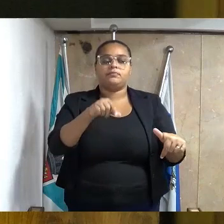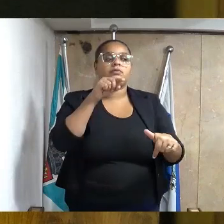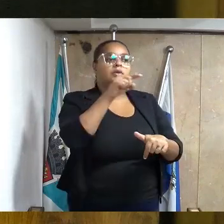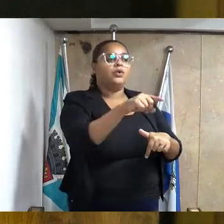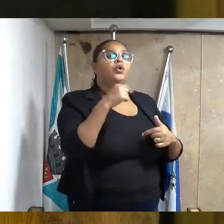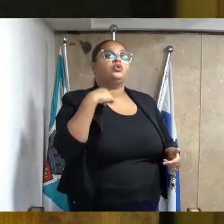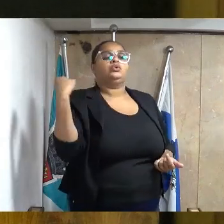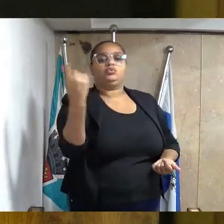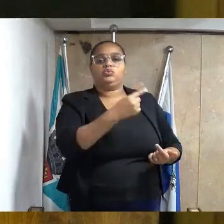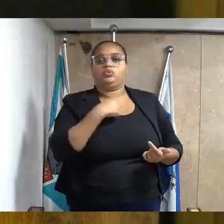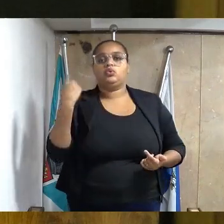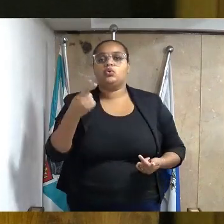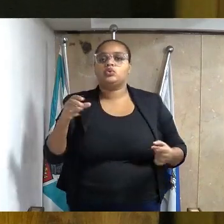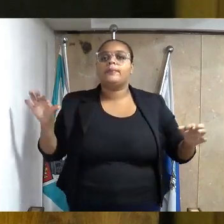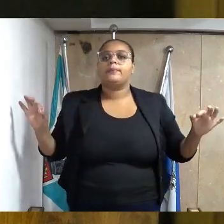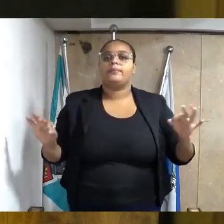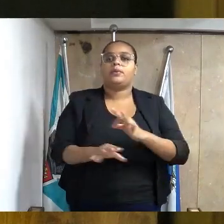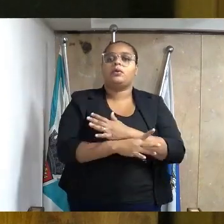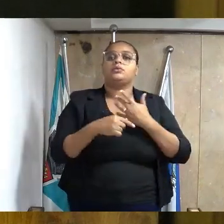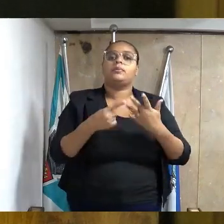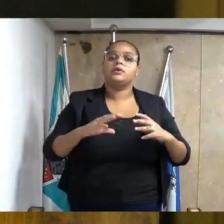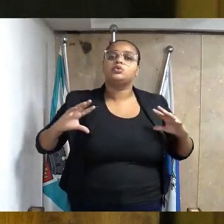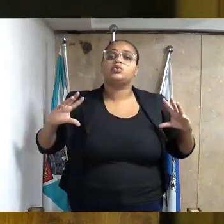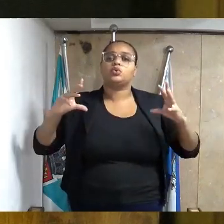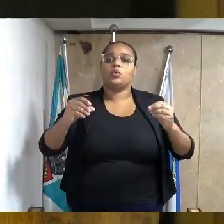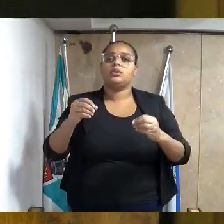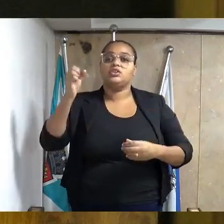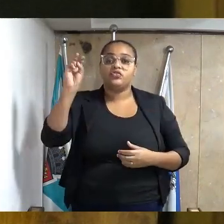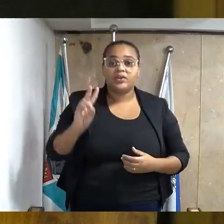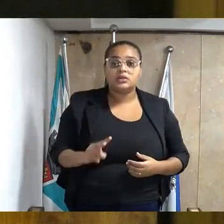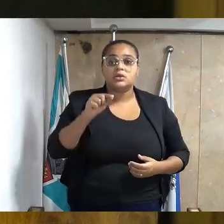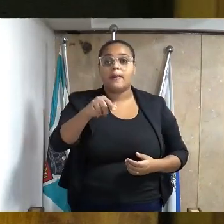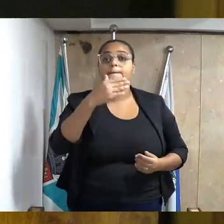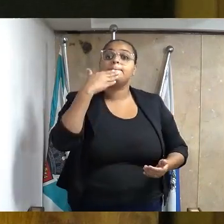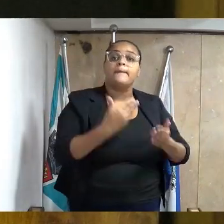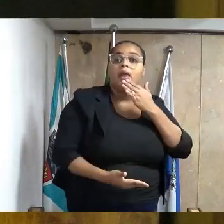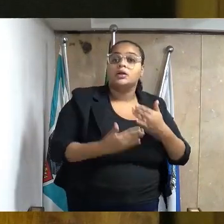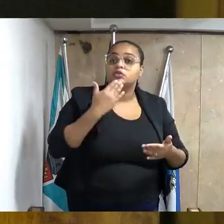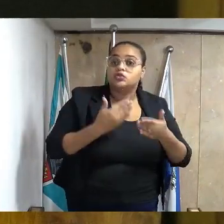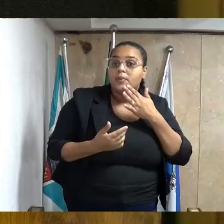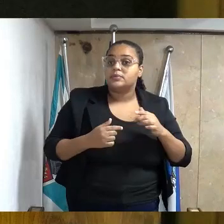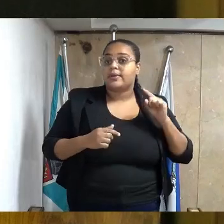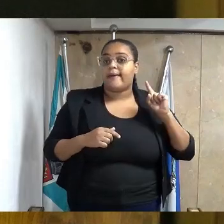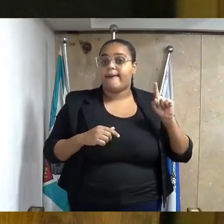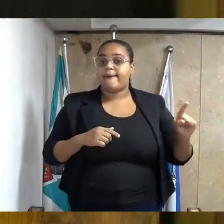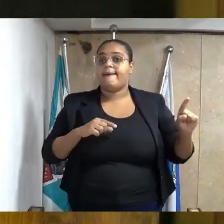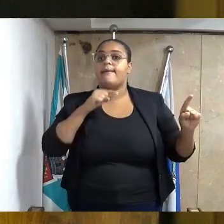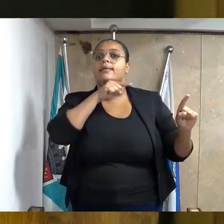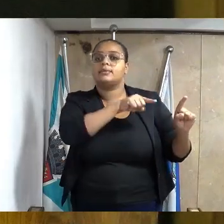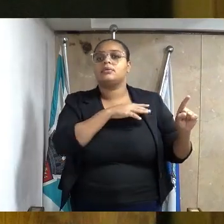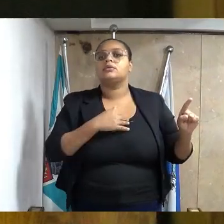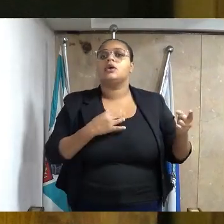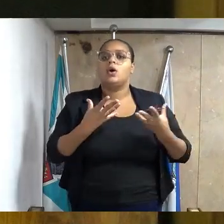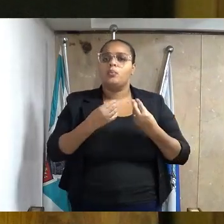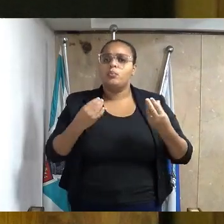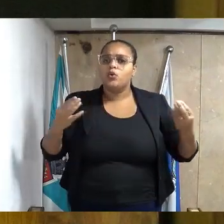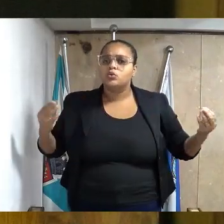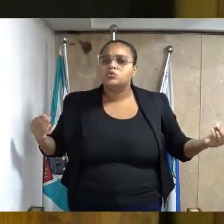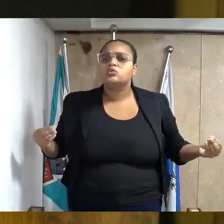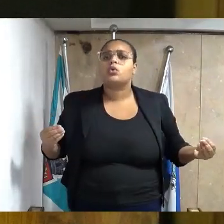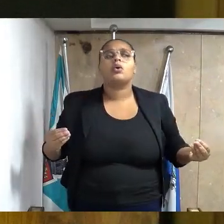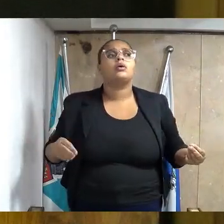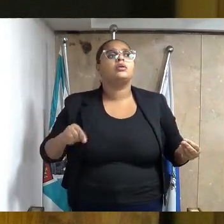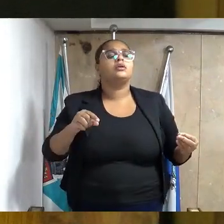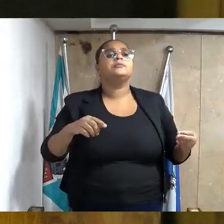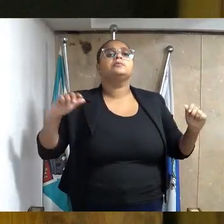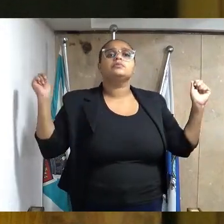nós prontamente, todas as vezes que solicitamos a ele, ele é muito solícito